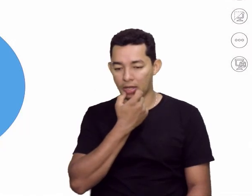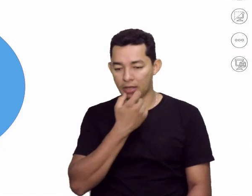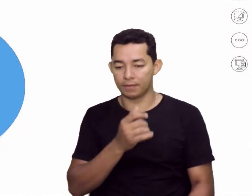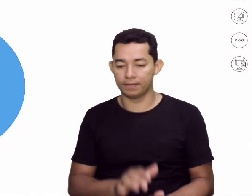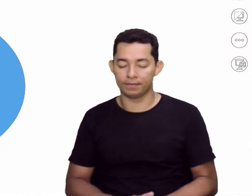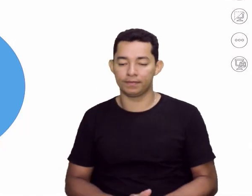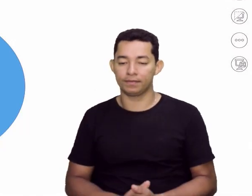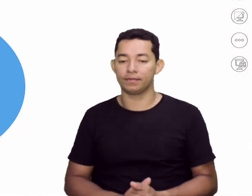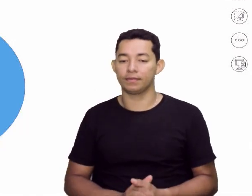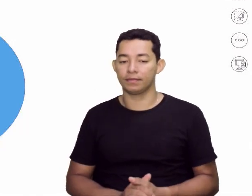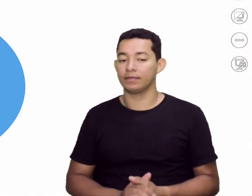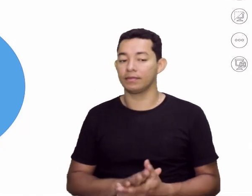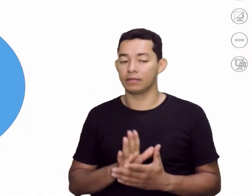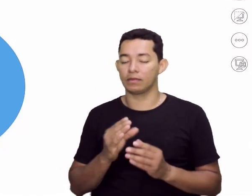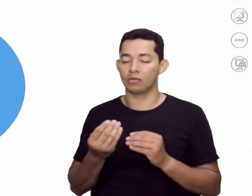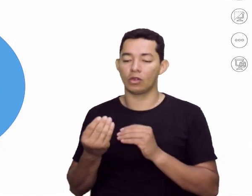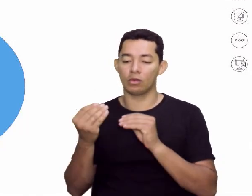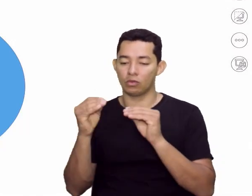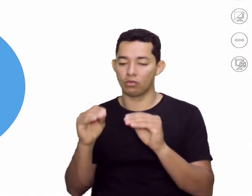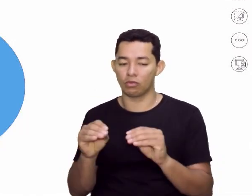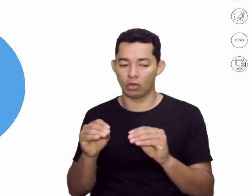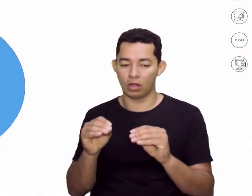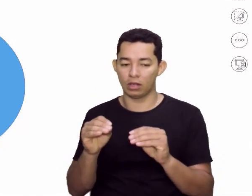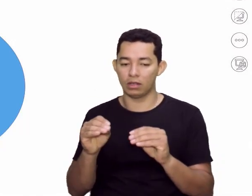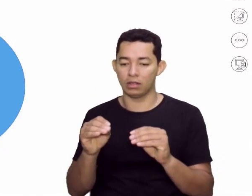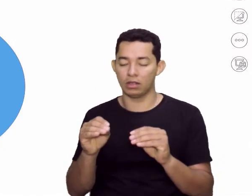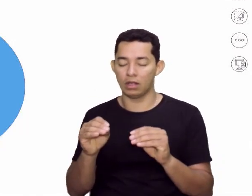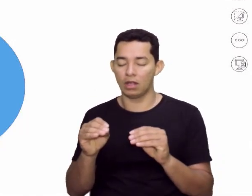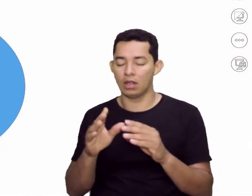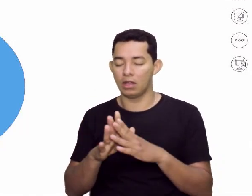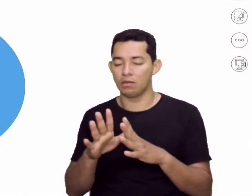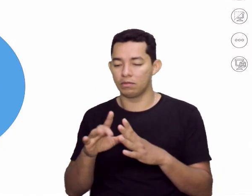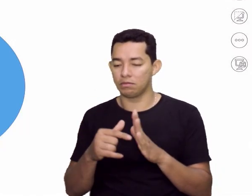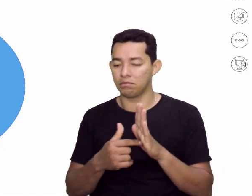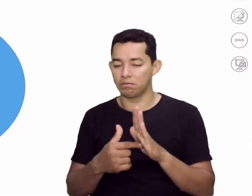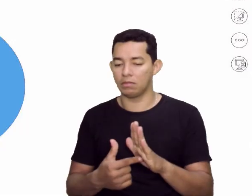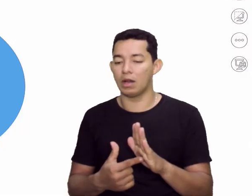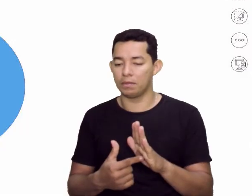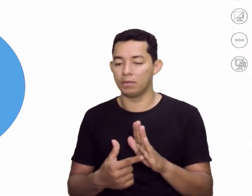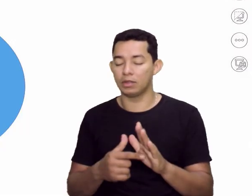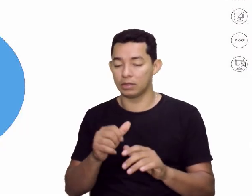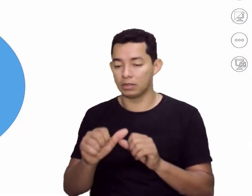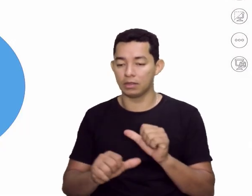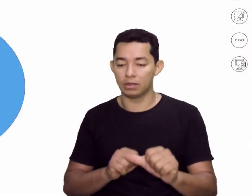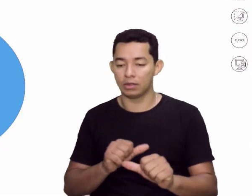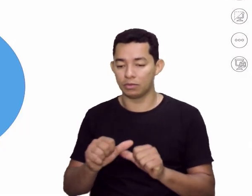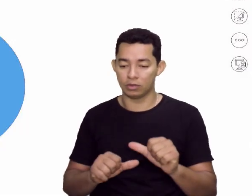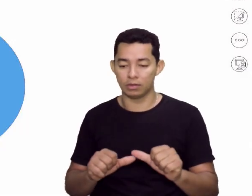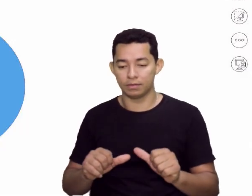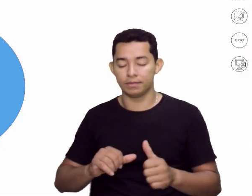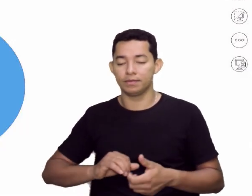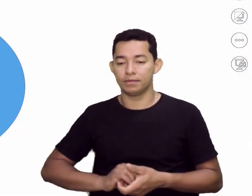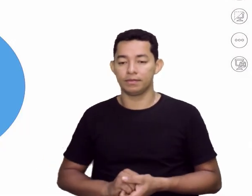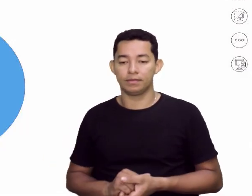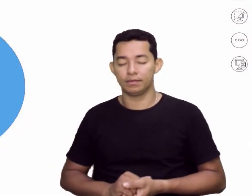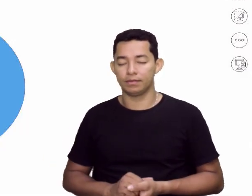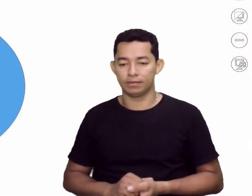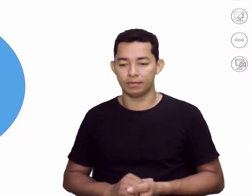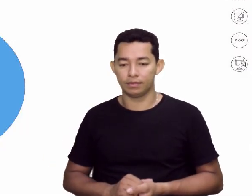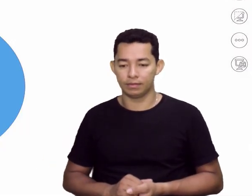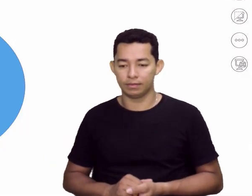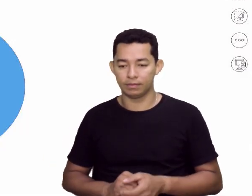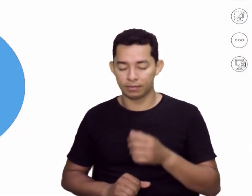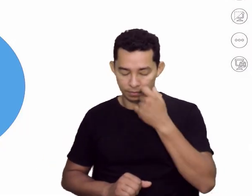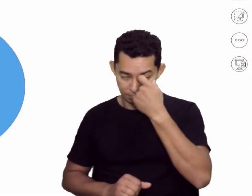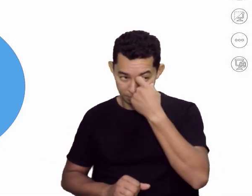essa palavra aí para ficar, para personificar as novidades, ok?